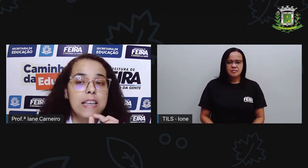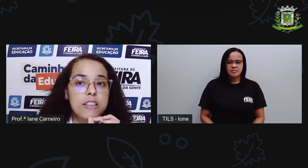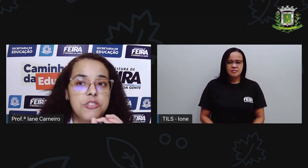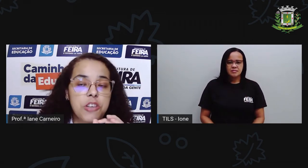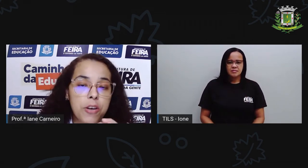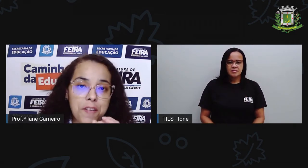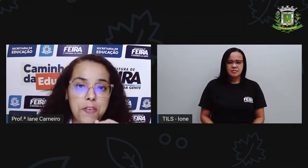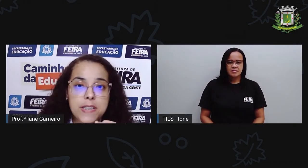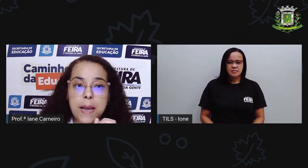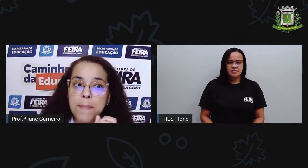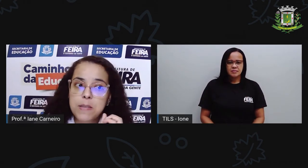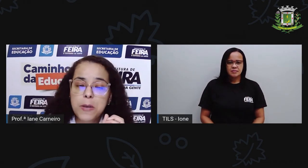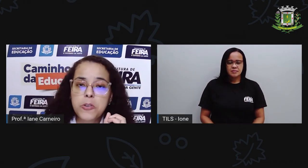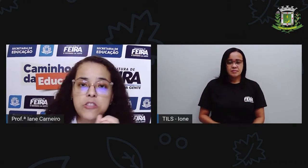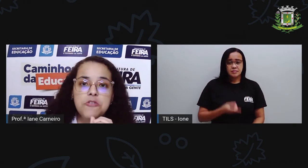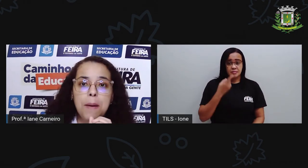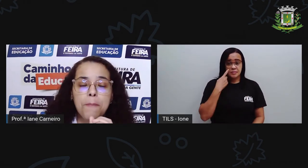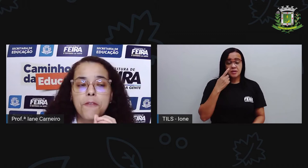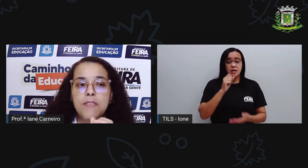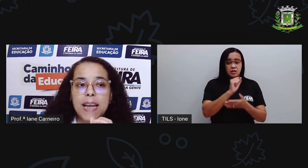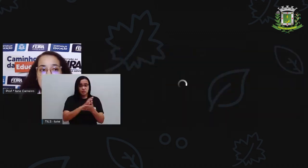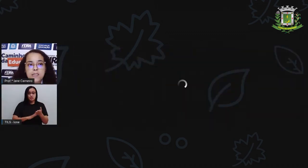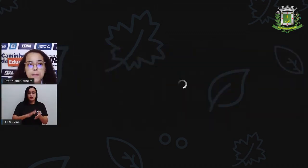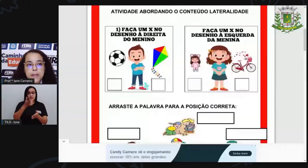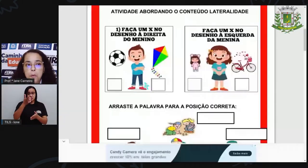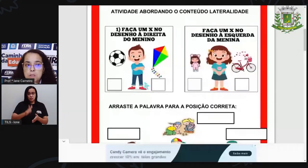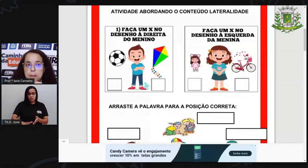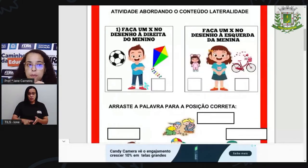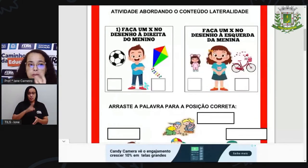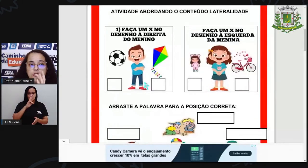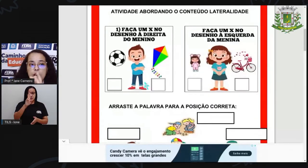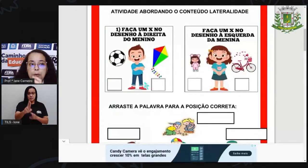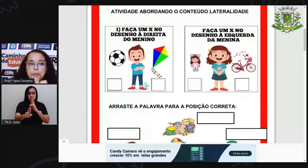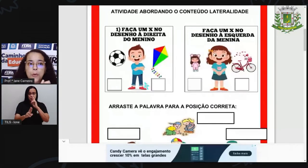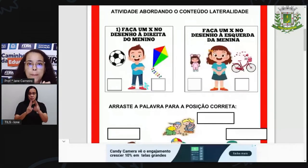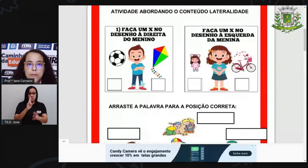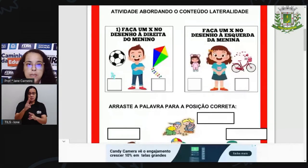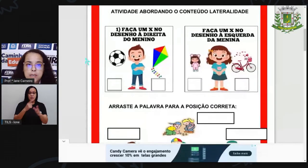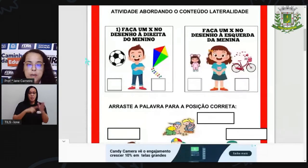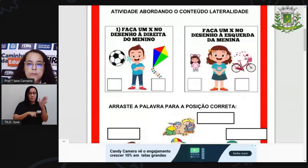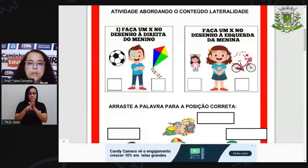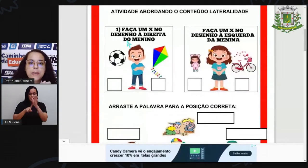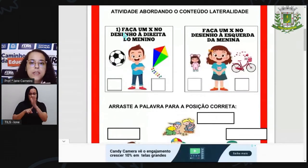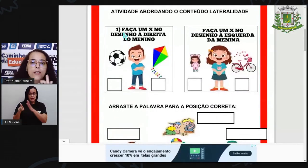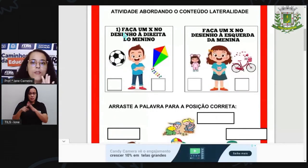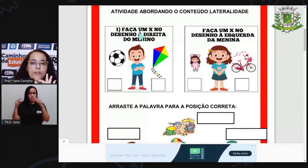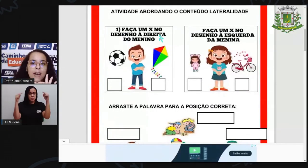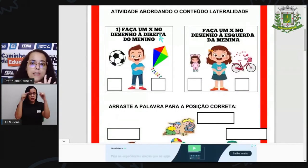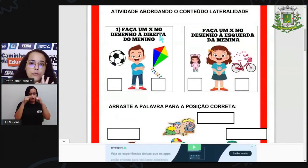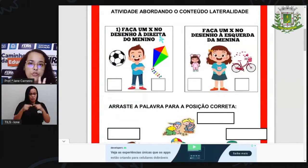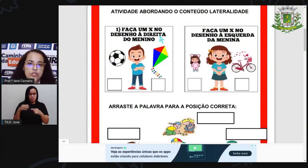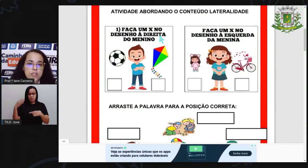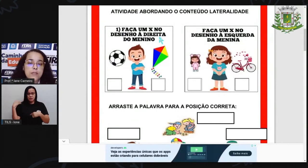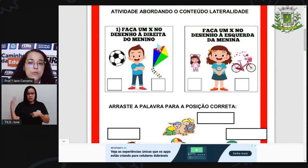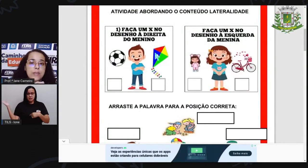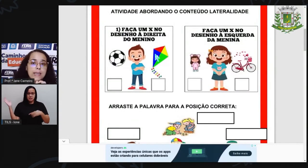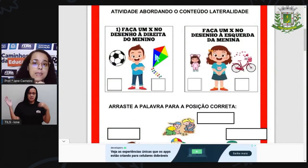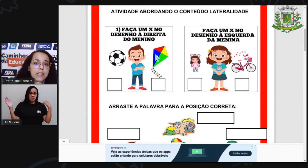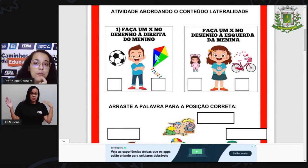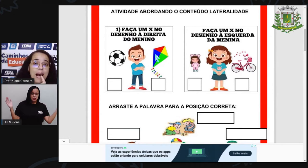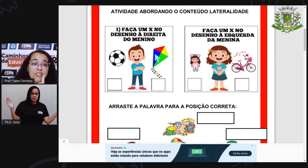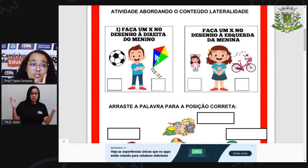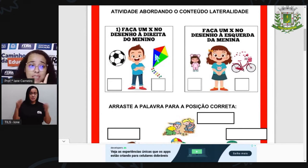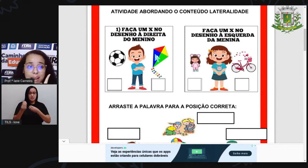Aqui a gente agora vai fazer a mesma coisa. A gente vai responder algumas perguntas de acordo com a posição. Então aqui, ó. Faça um X no